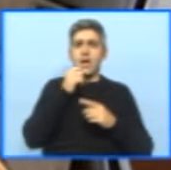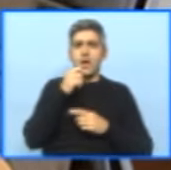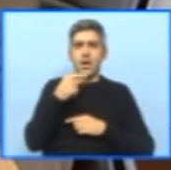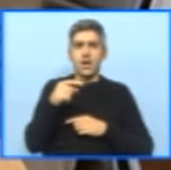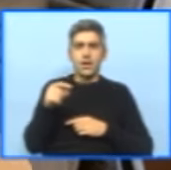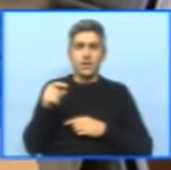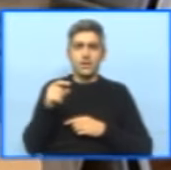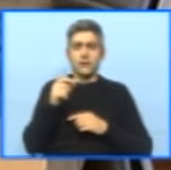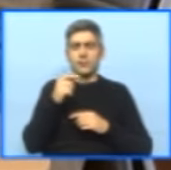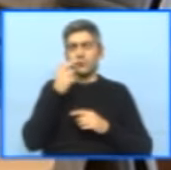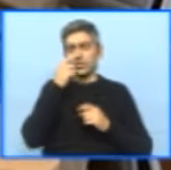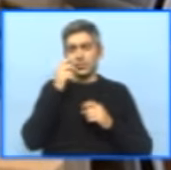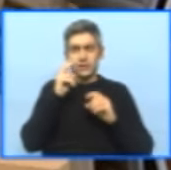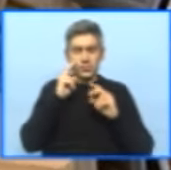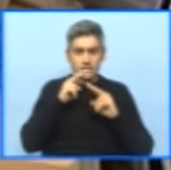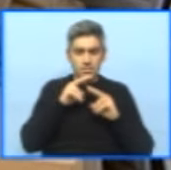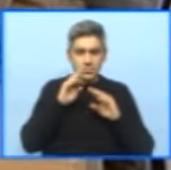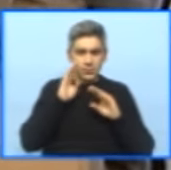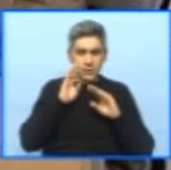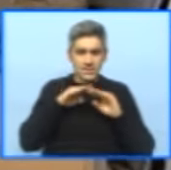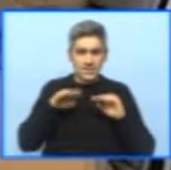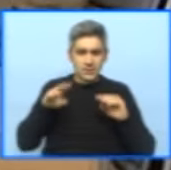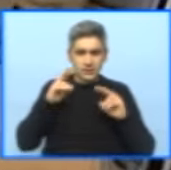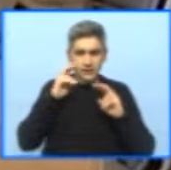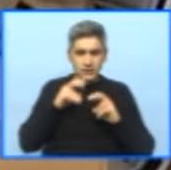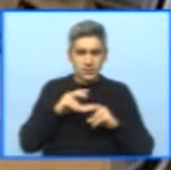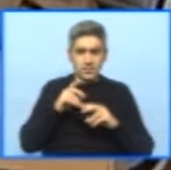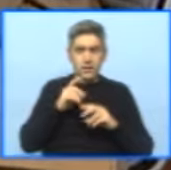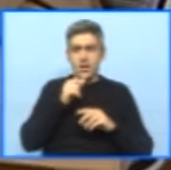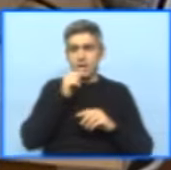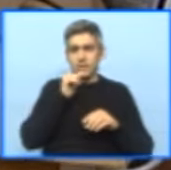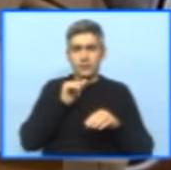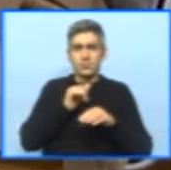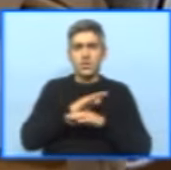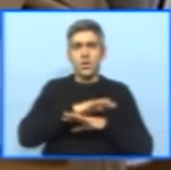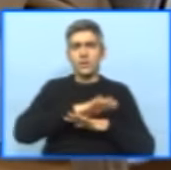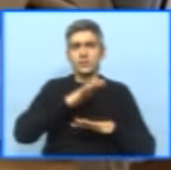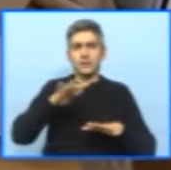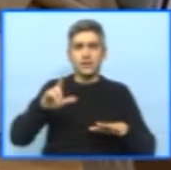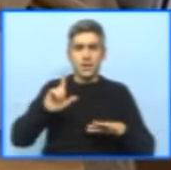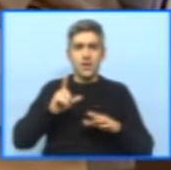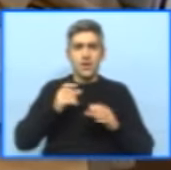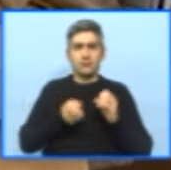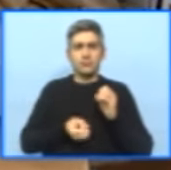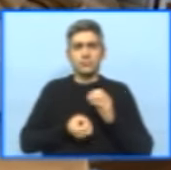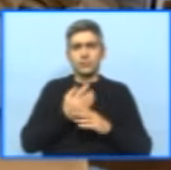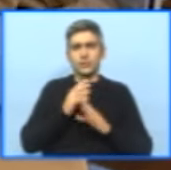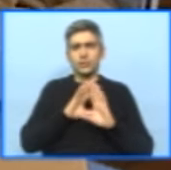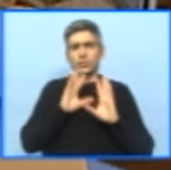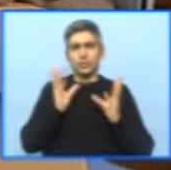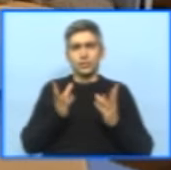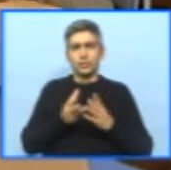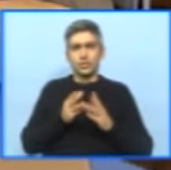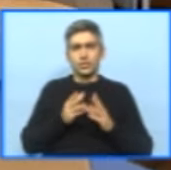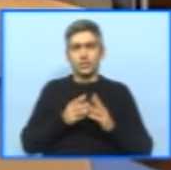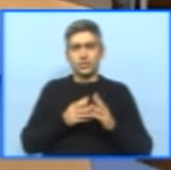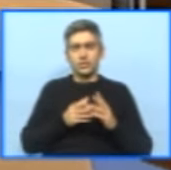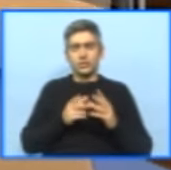a água. Dizem os cientistas que o oceano é a origem de tudo. E na origem da nossa existência está também a